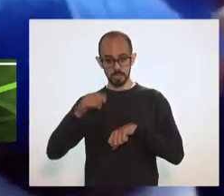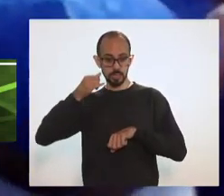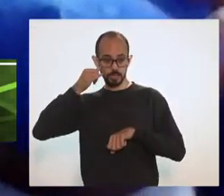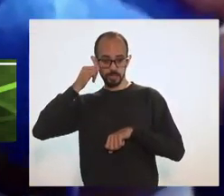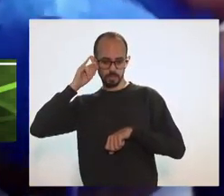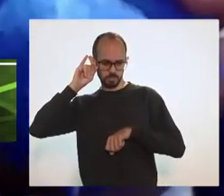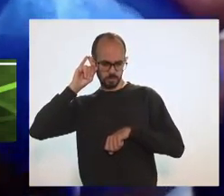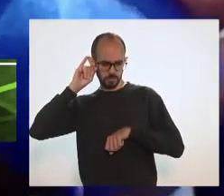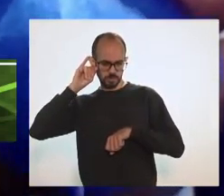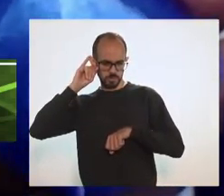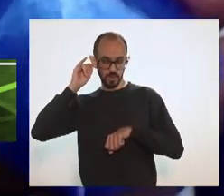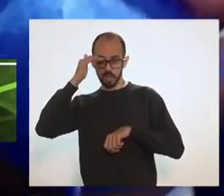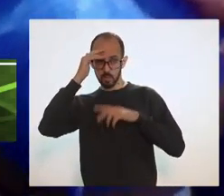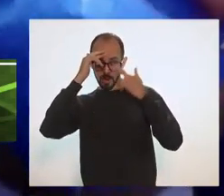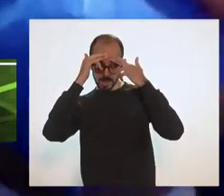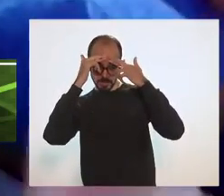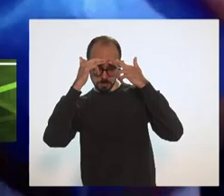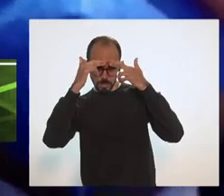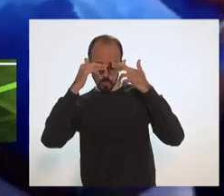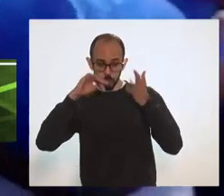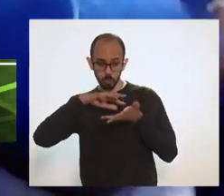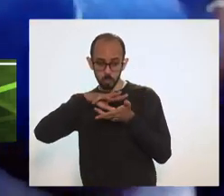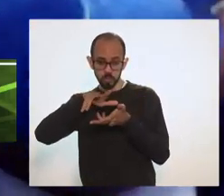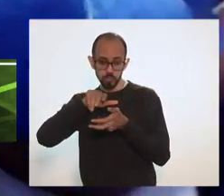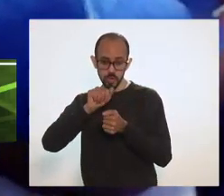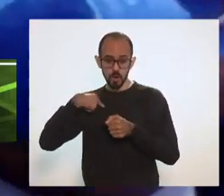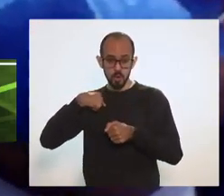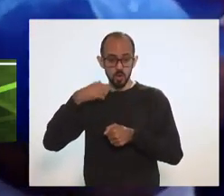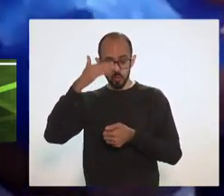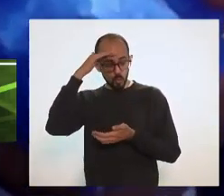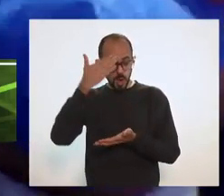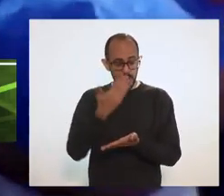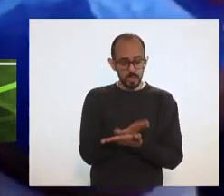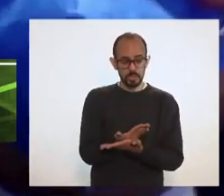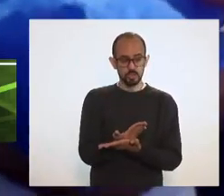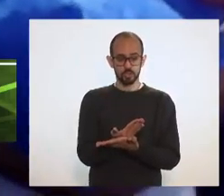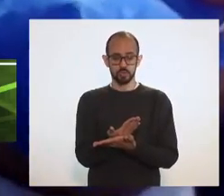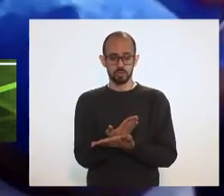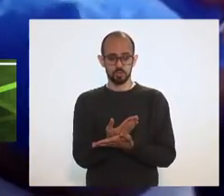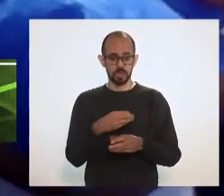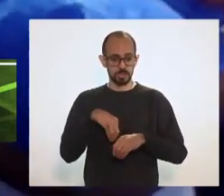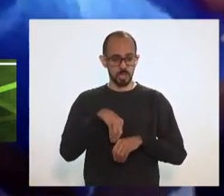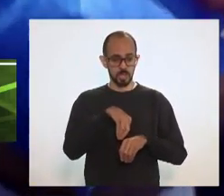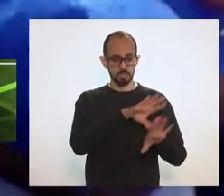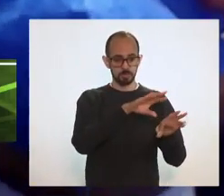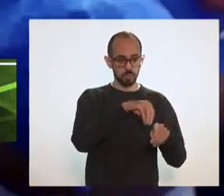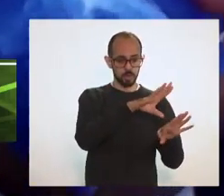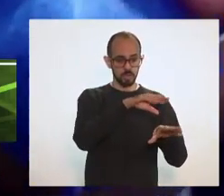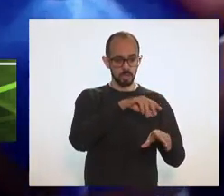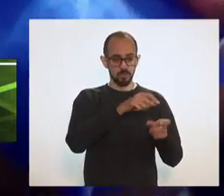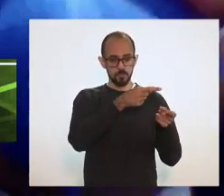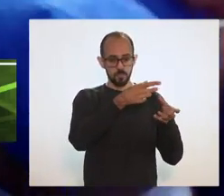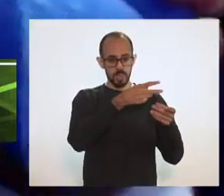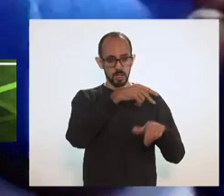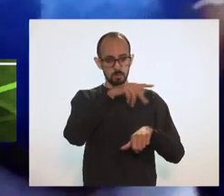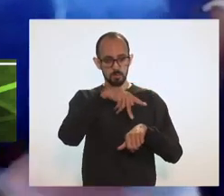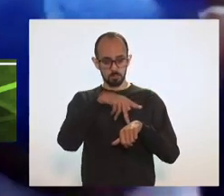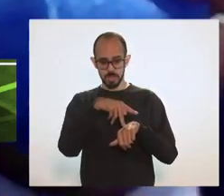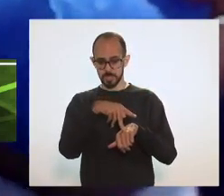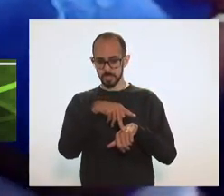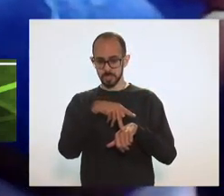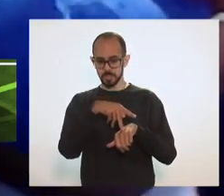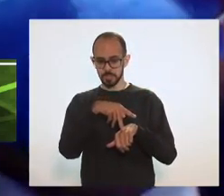como é colocado é que cria o problema. Por exemplo, não é cabível a pecuária